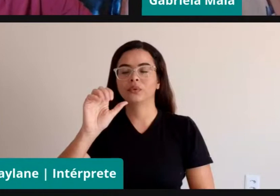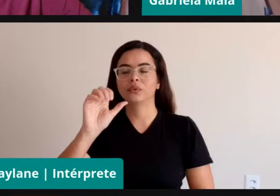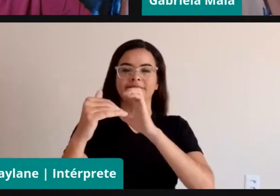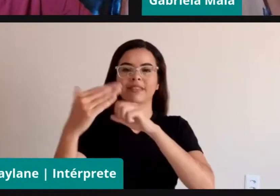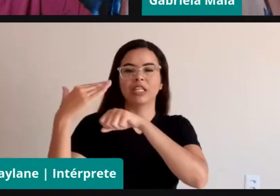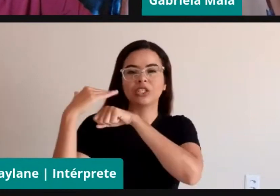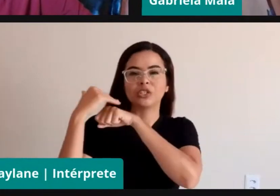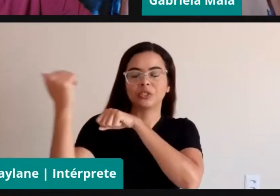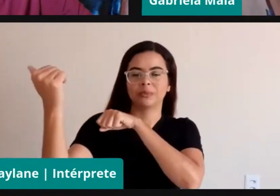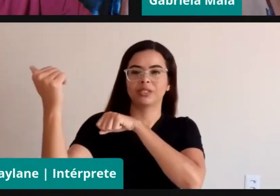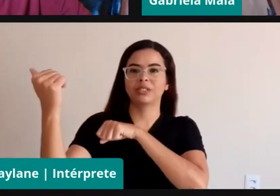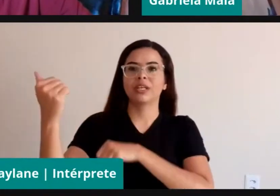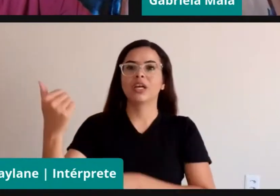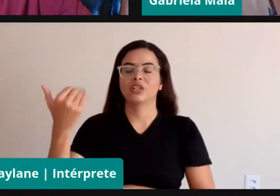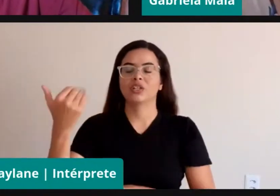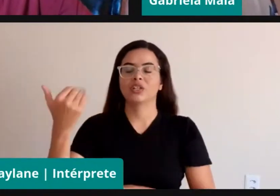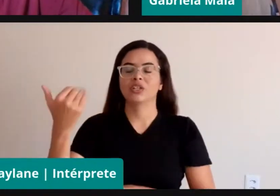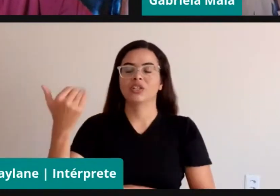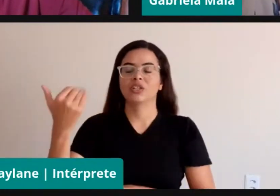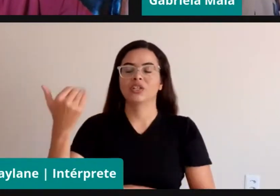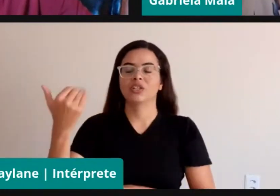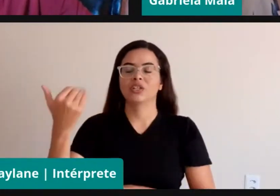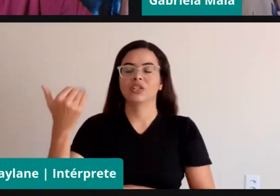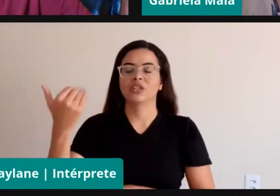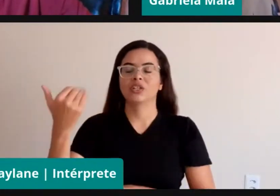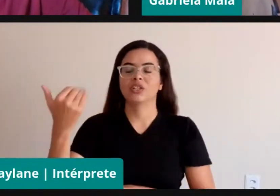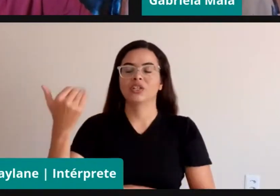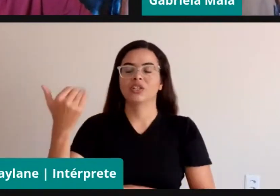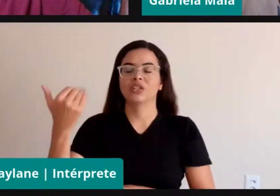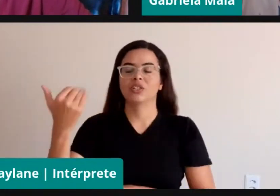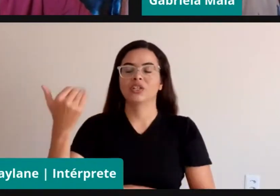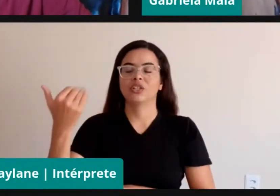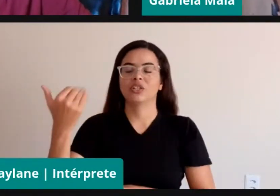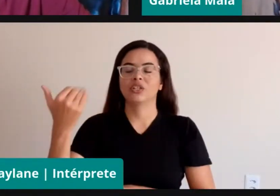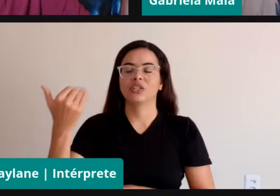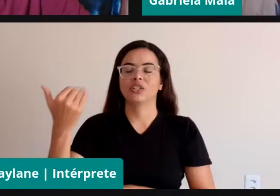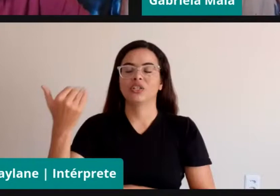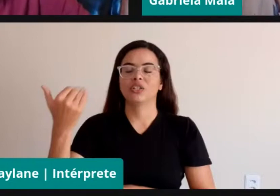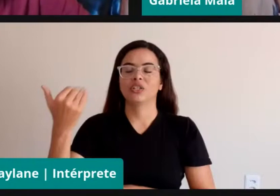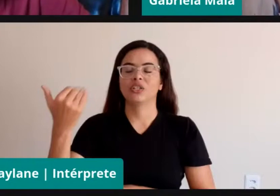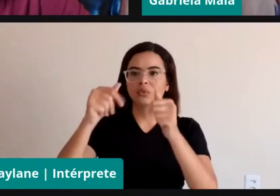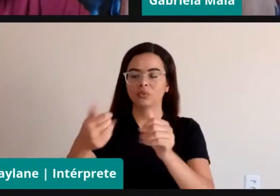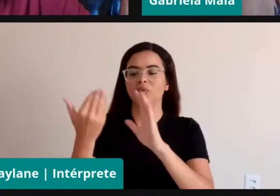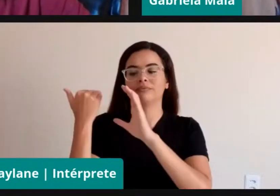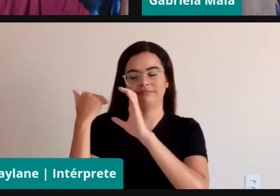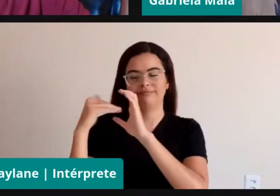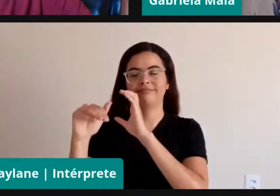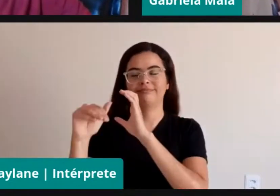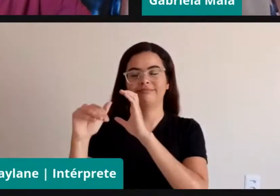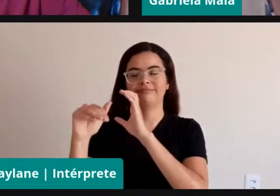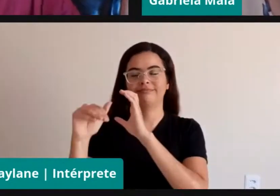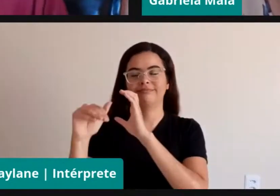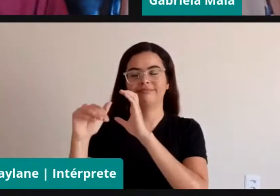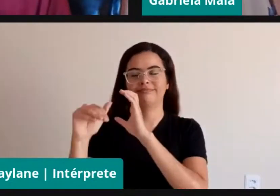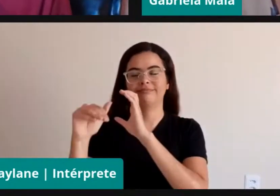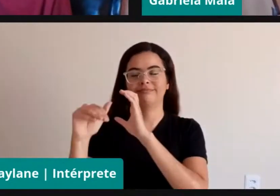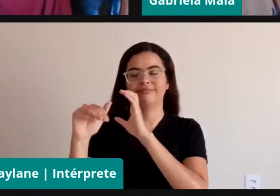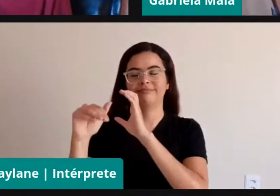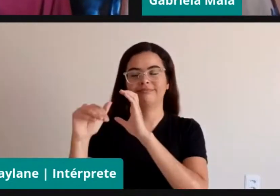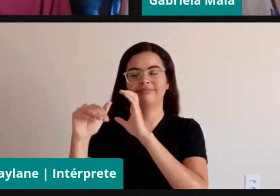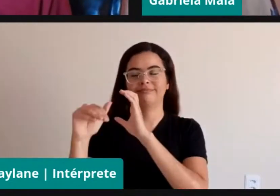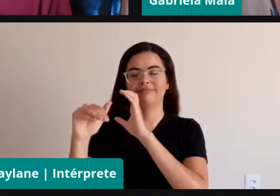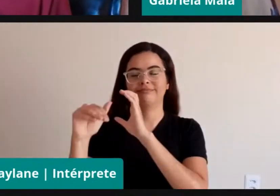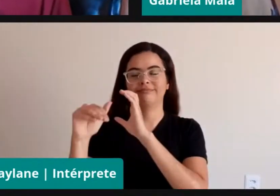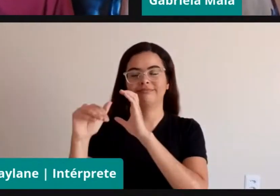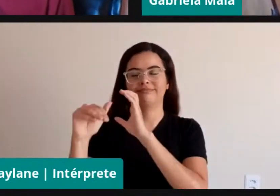quiser esses artigos que ele usou para a palestra, então podem entrar em contato com a gente, que a gente já fala com ele. Claro. E